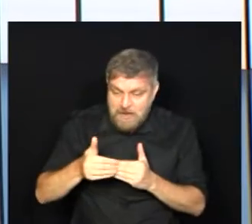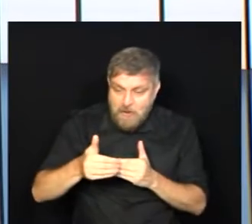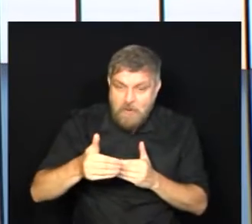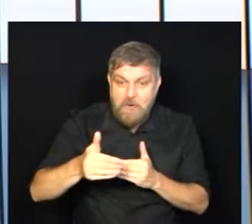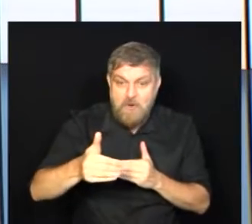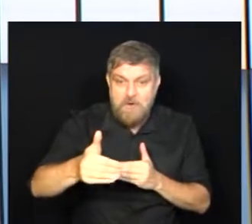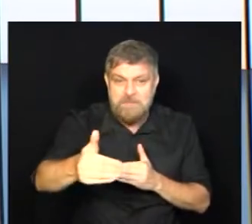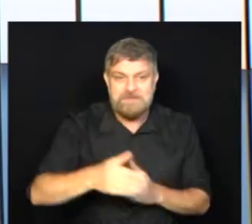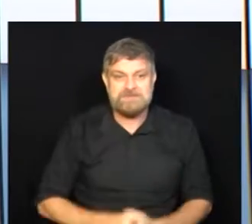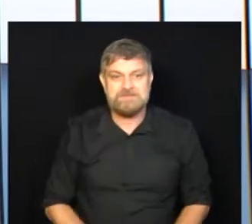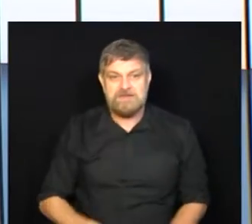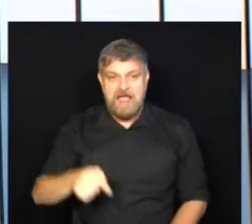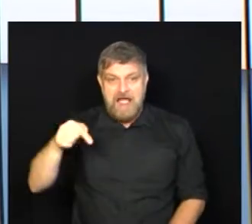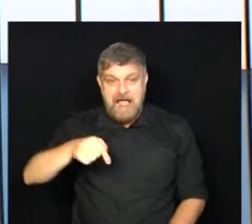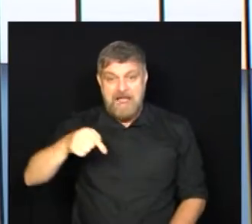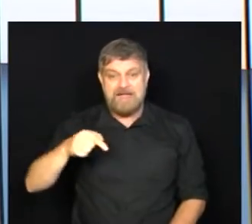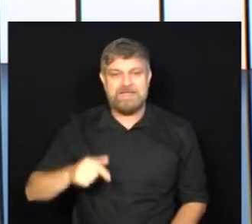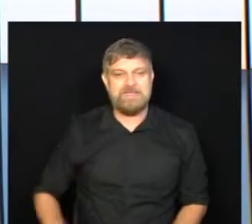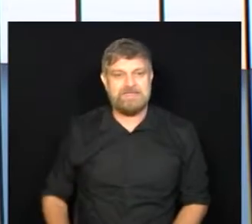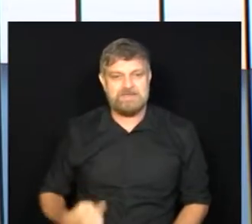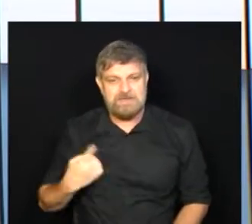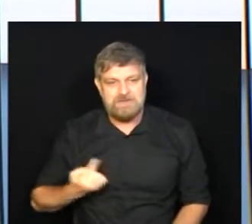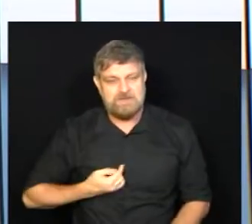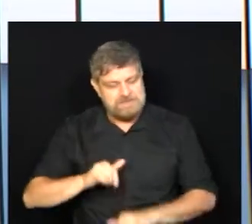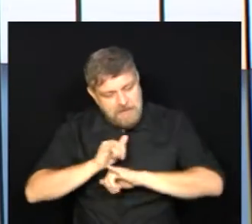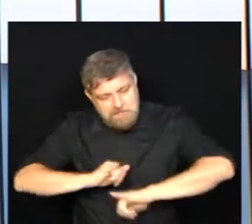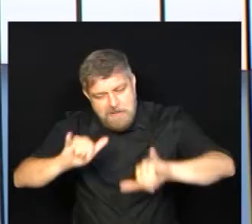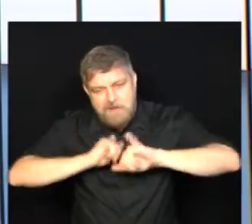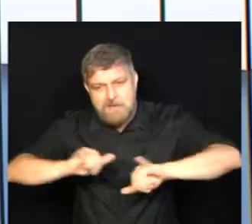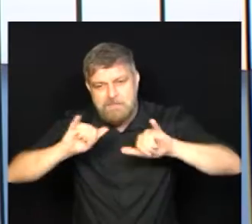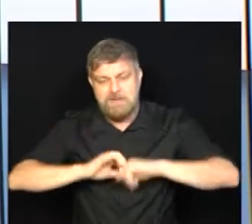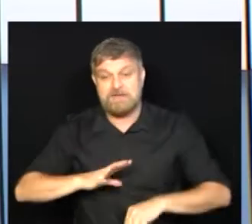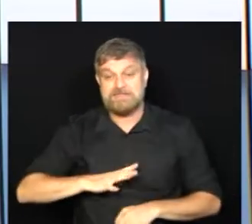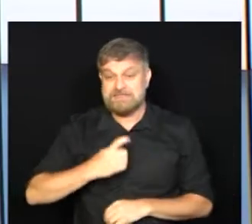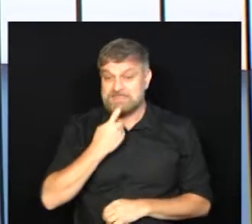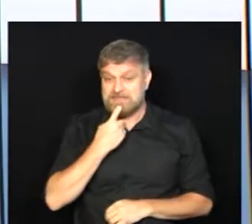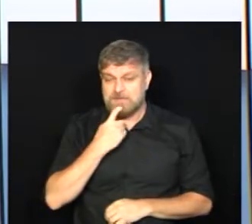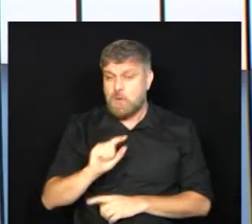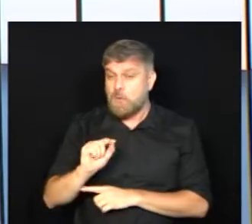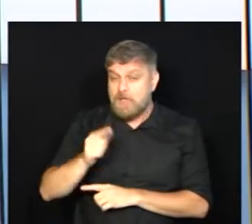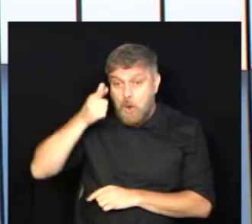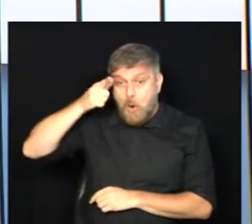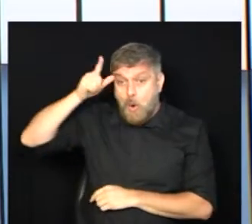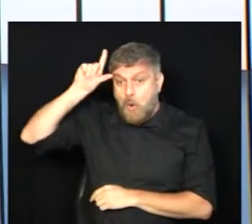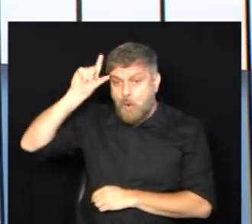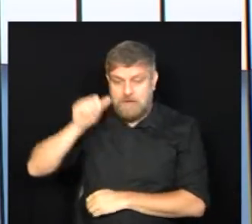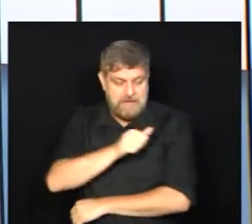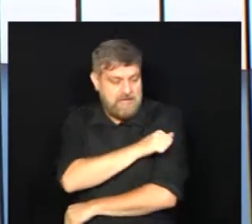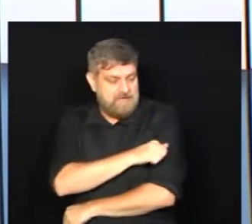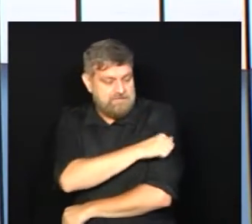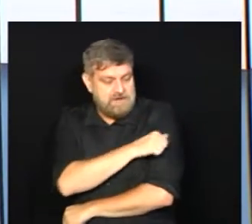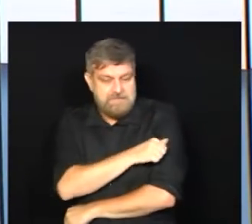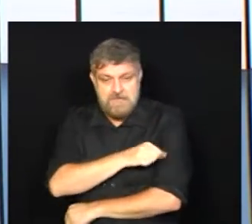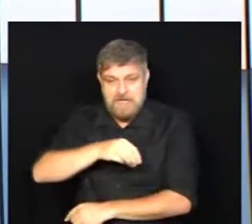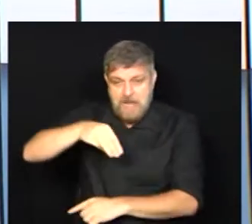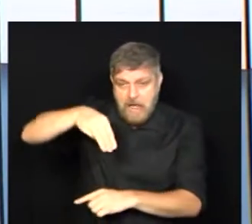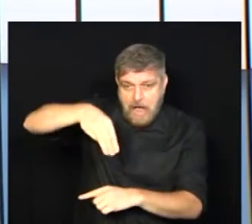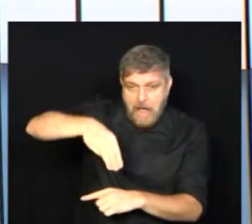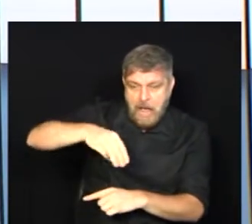deixar de ser aqui já na abertura do Notícias da Metrópole. Olha só, ontem a enfermeira Mônica